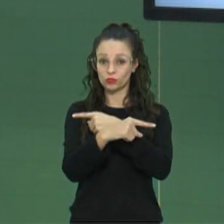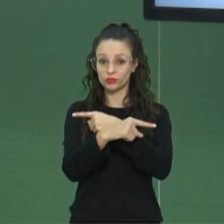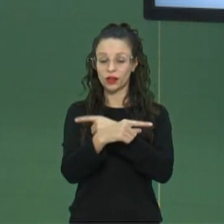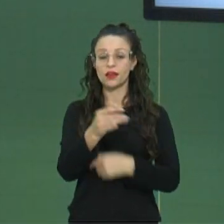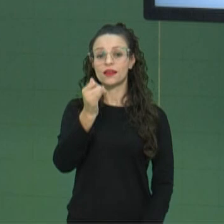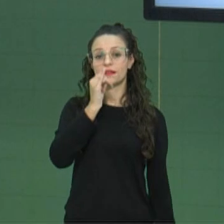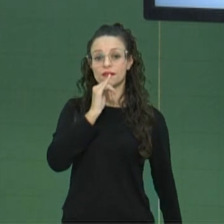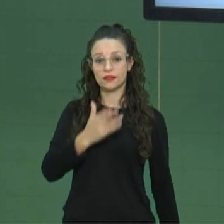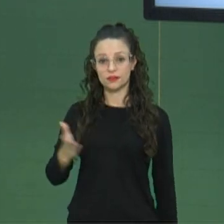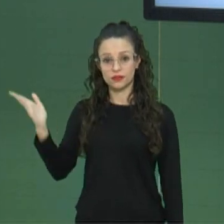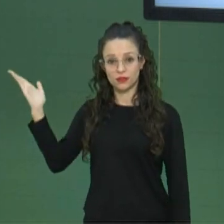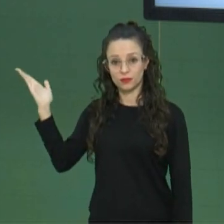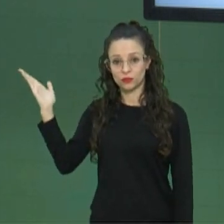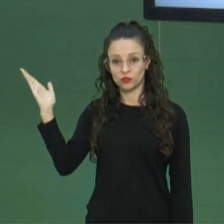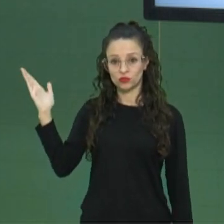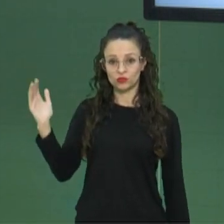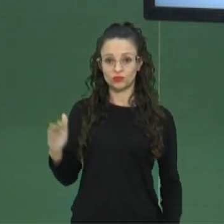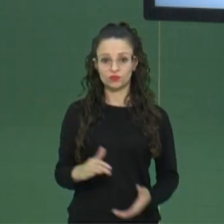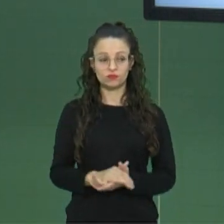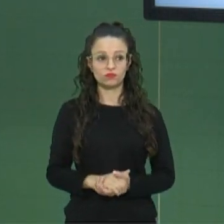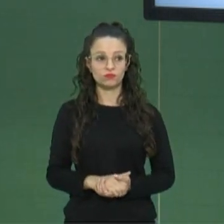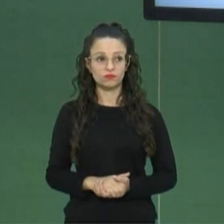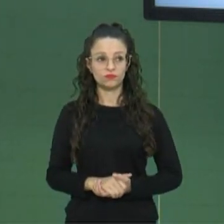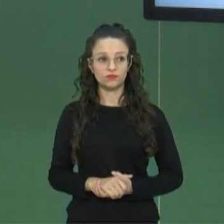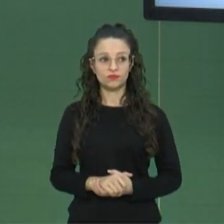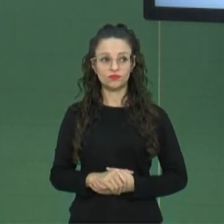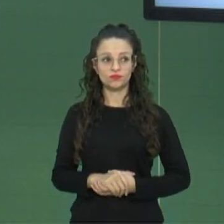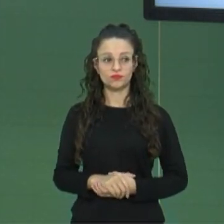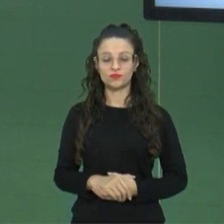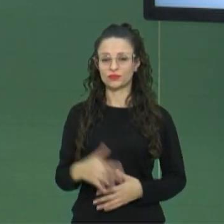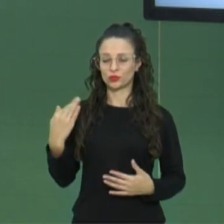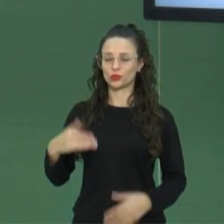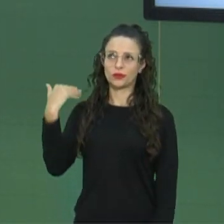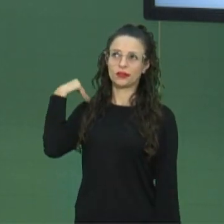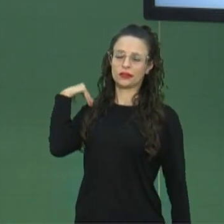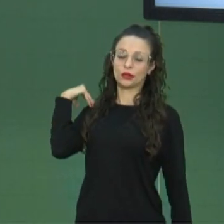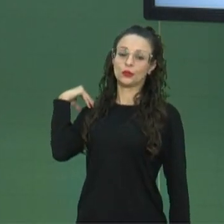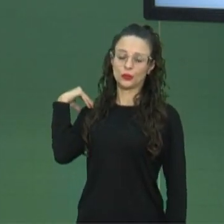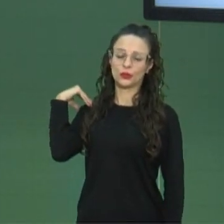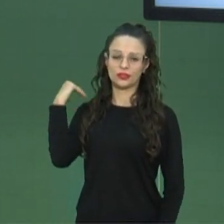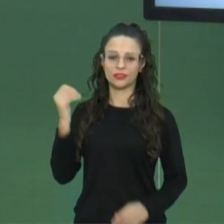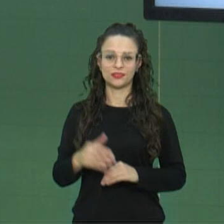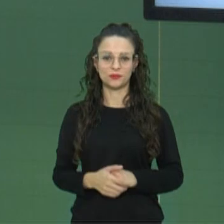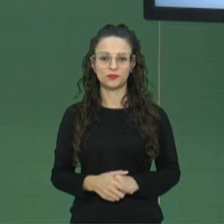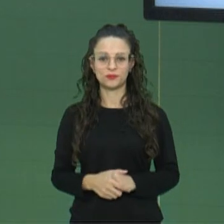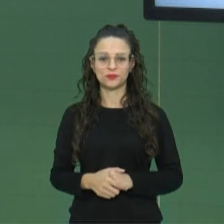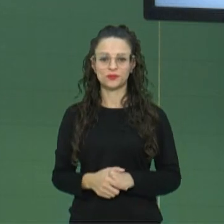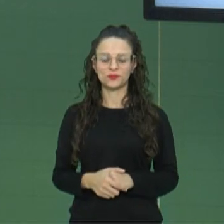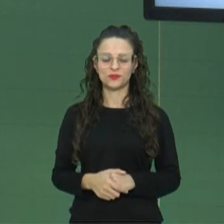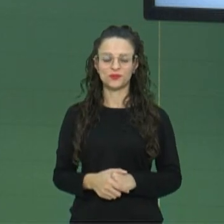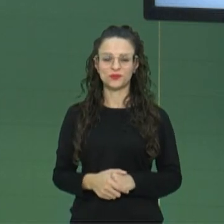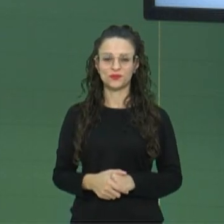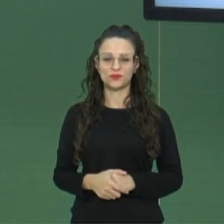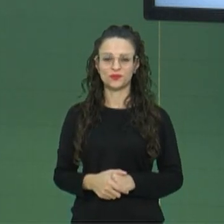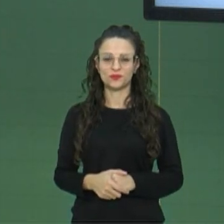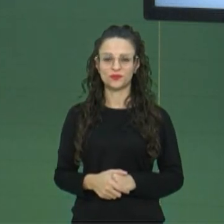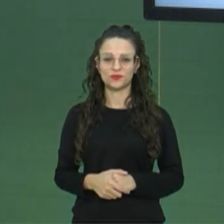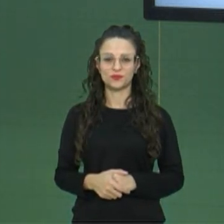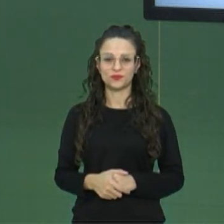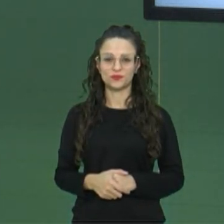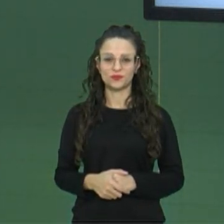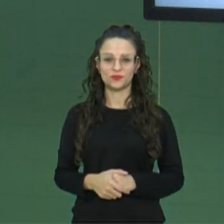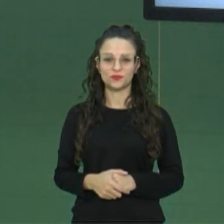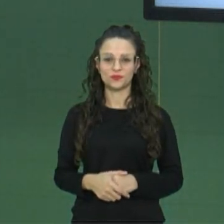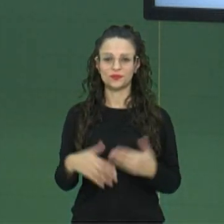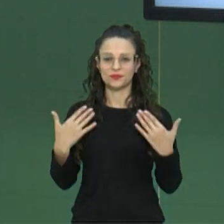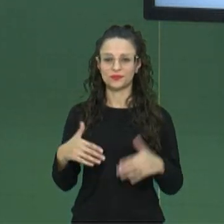o exemplo que eu vou fazer aqui com vocês. Rapaz, doeu as minhas costas agora, viu? Te contar um negócio, vou entrar por acidente